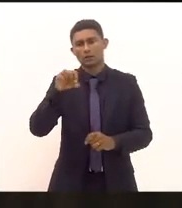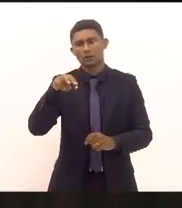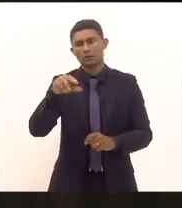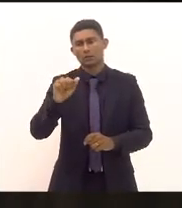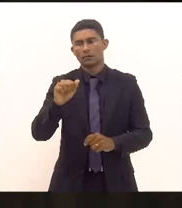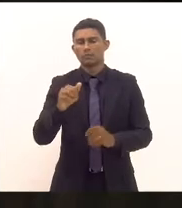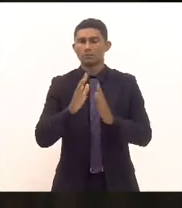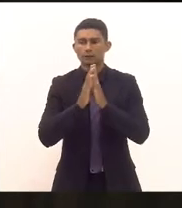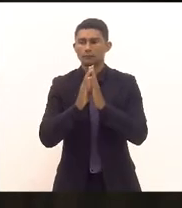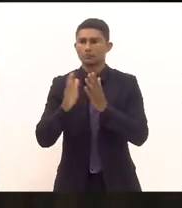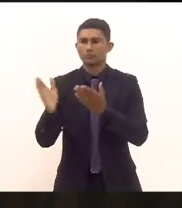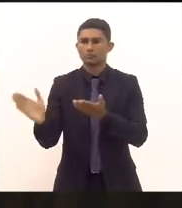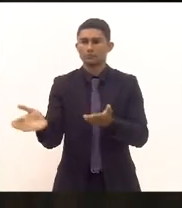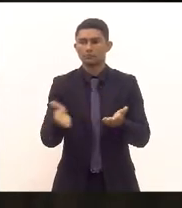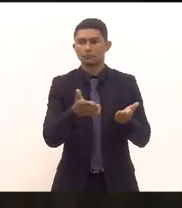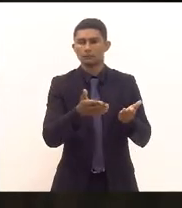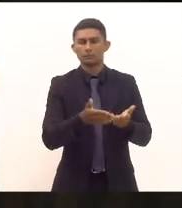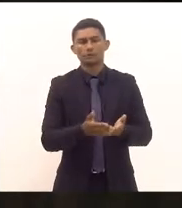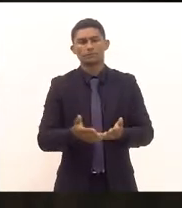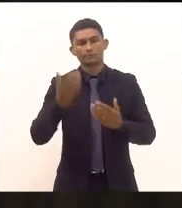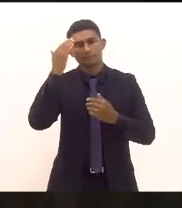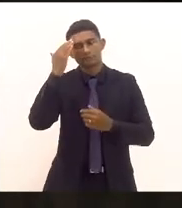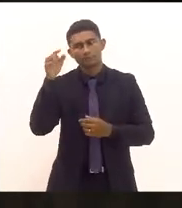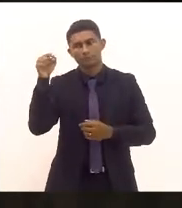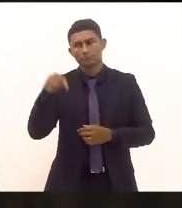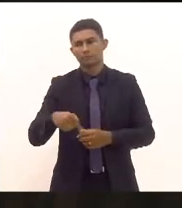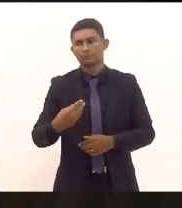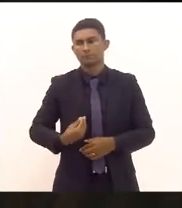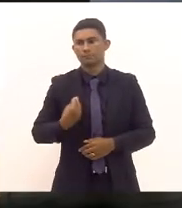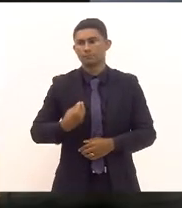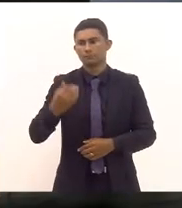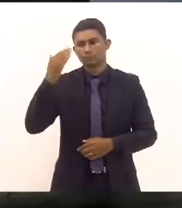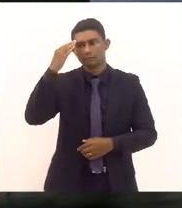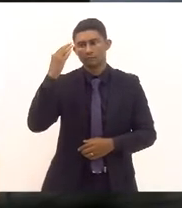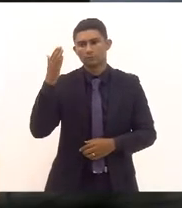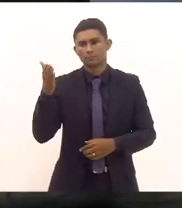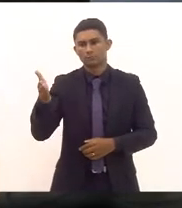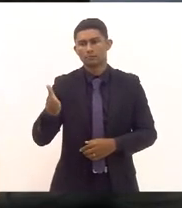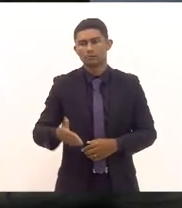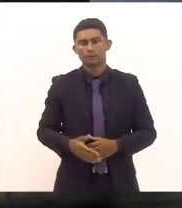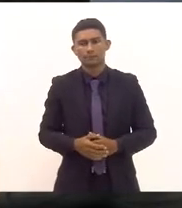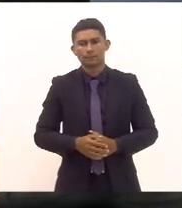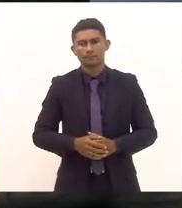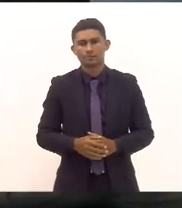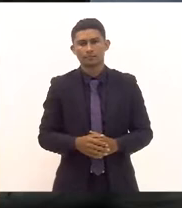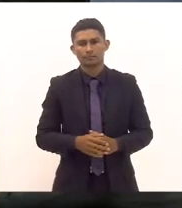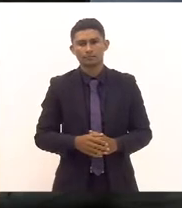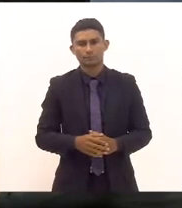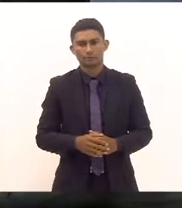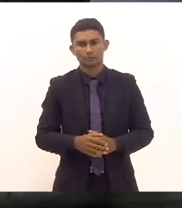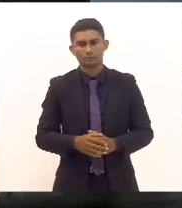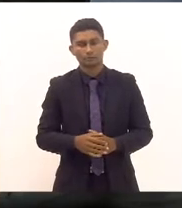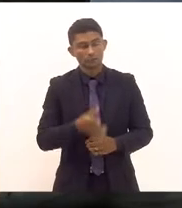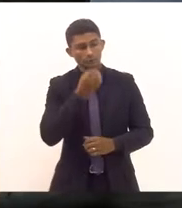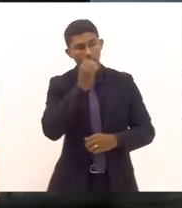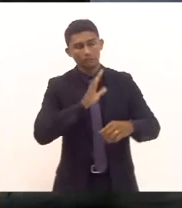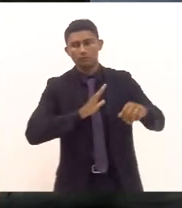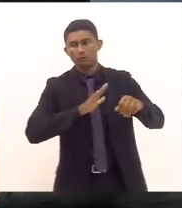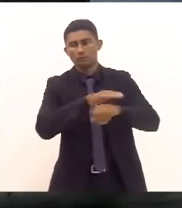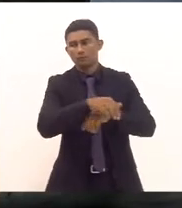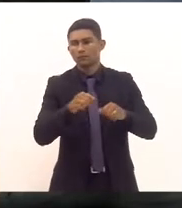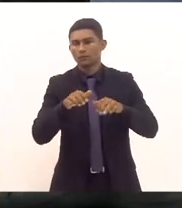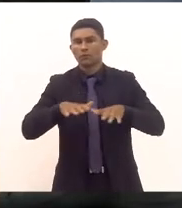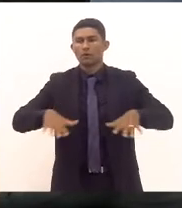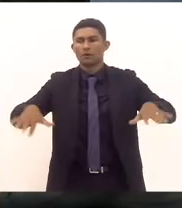por favor e a Dolores Muito obrigado pela sua presença Oi boa noite a